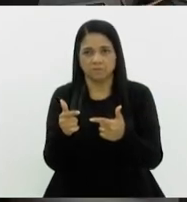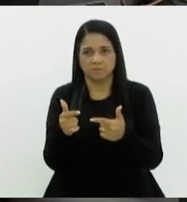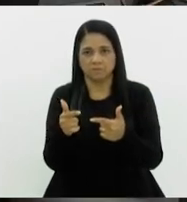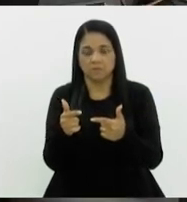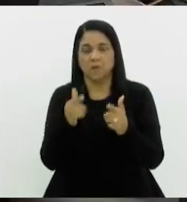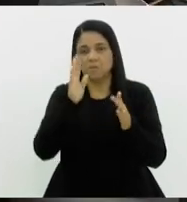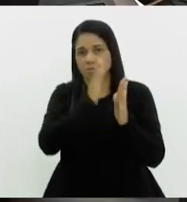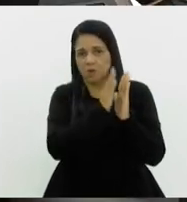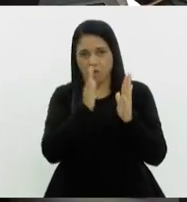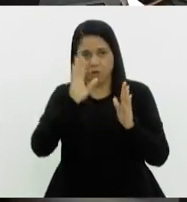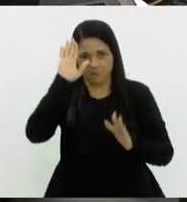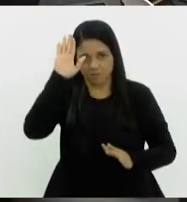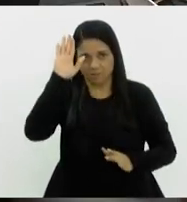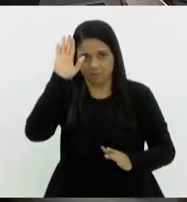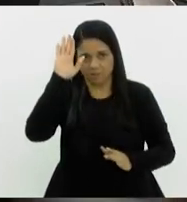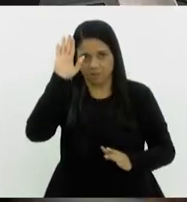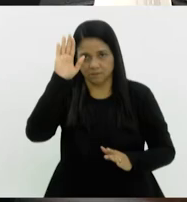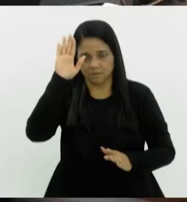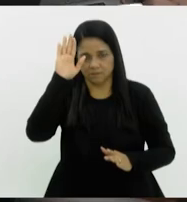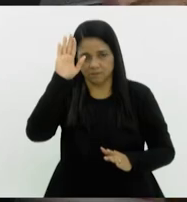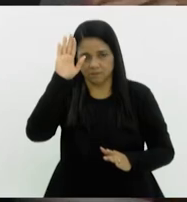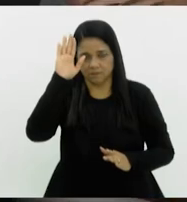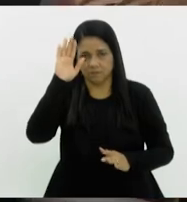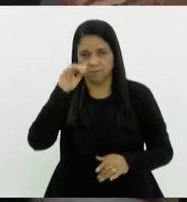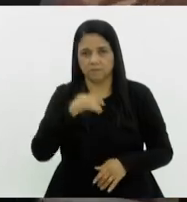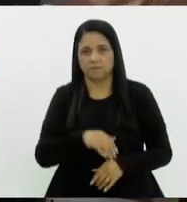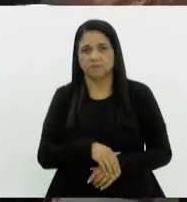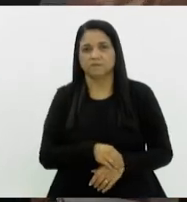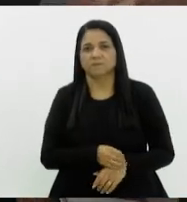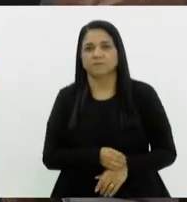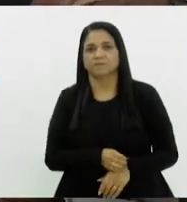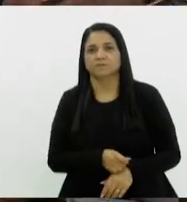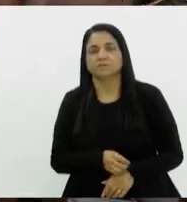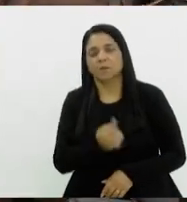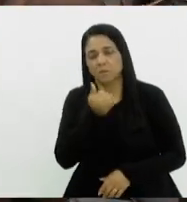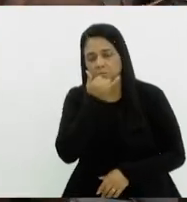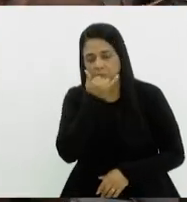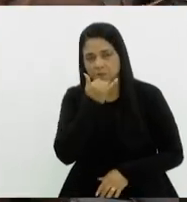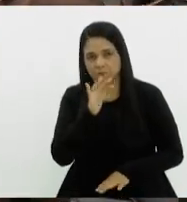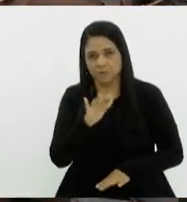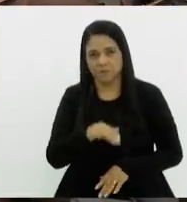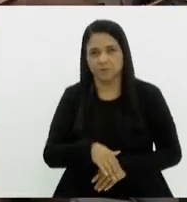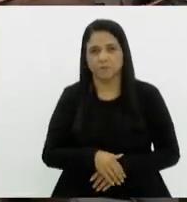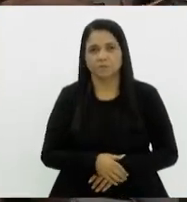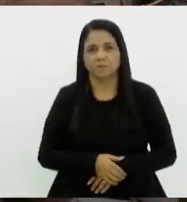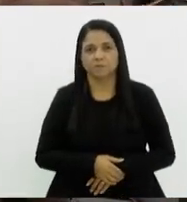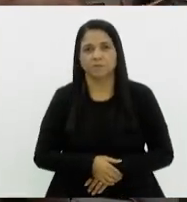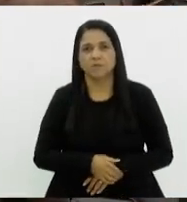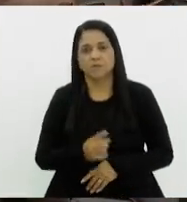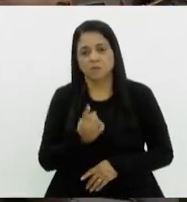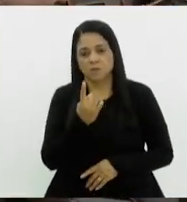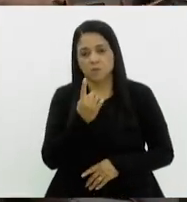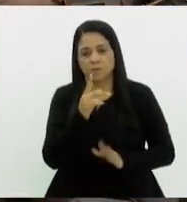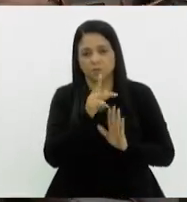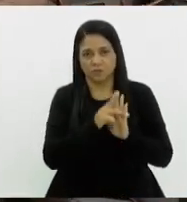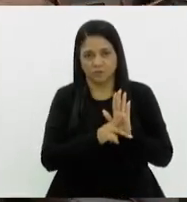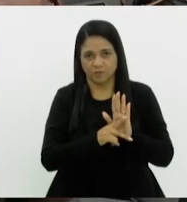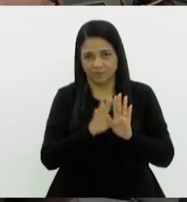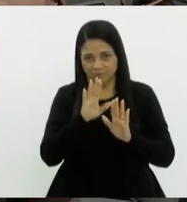Pela ordem, presidenta. Só um minuto. Ah, perdão, só... Tem mais um projeto, vou cantar